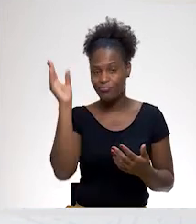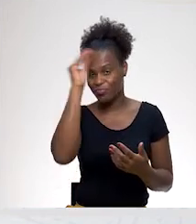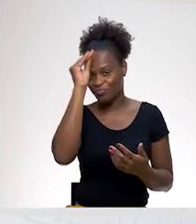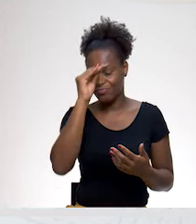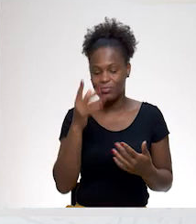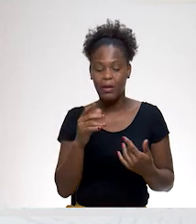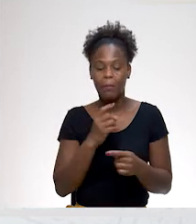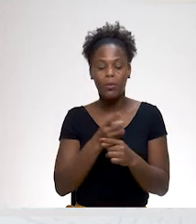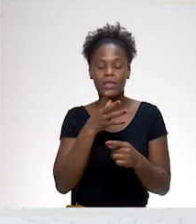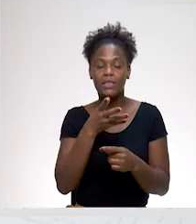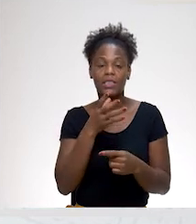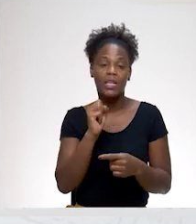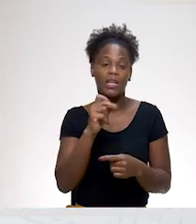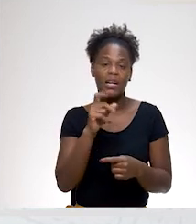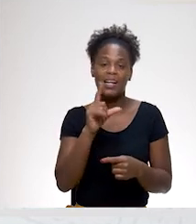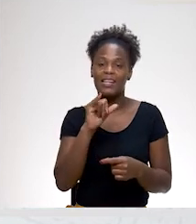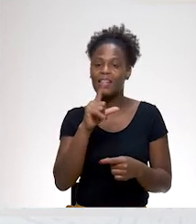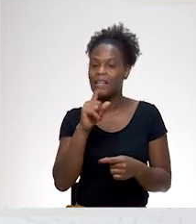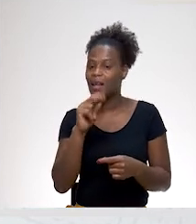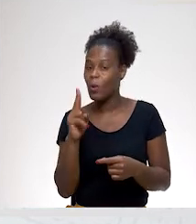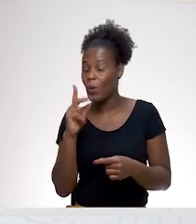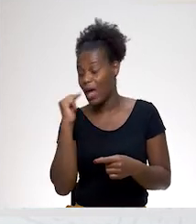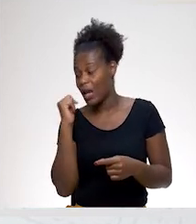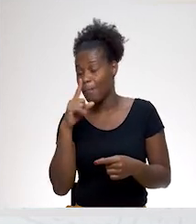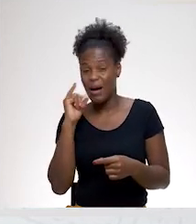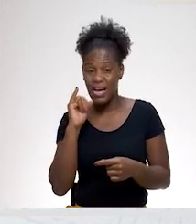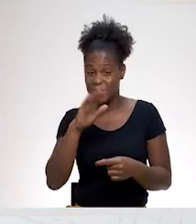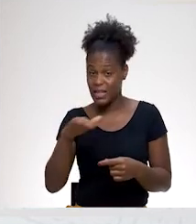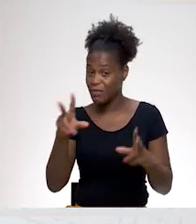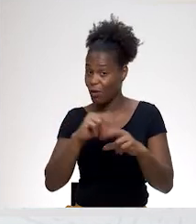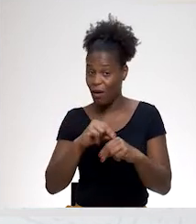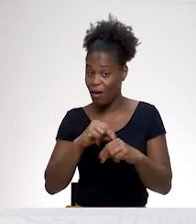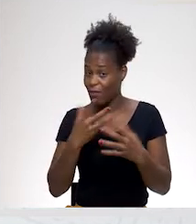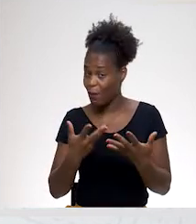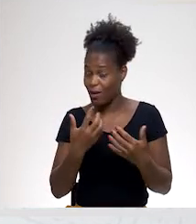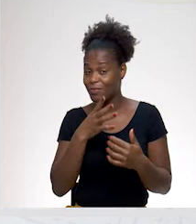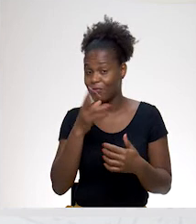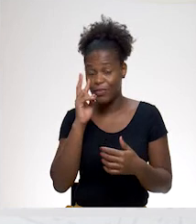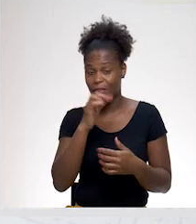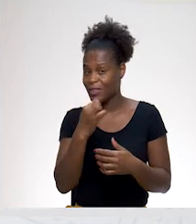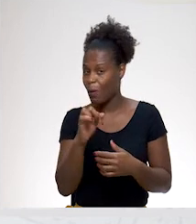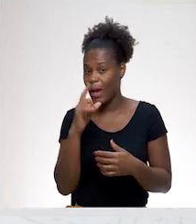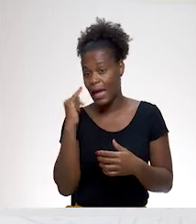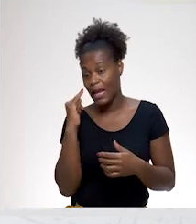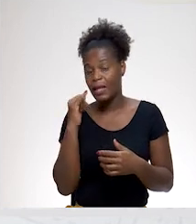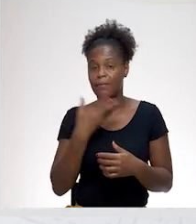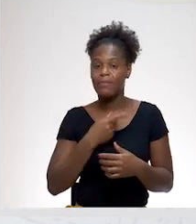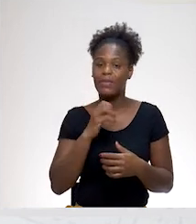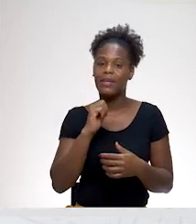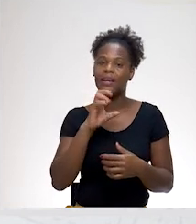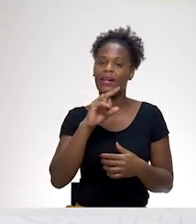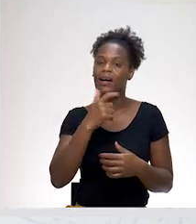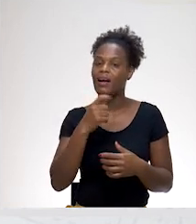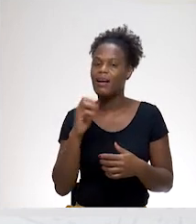aí, assim como Galileu Galilei, Descartes é considerado pai da ciência moderna. Nós já vimos que não. Descartes é considerado